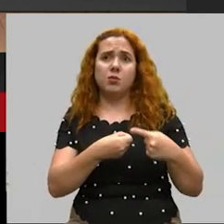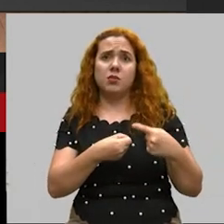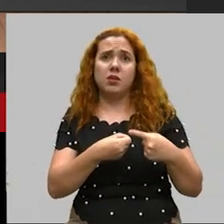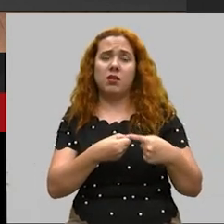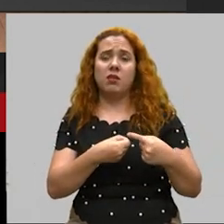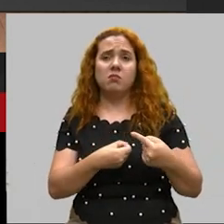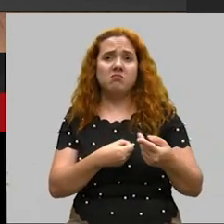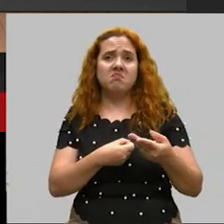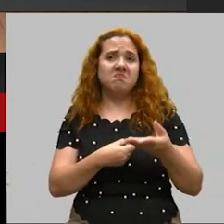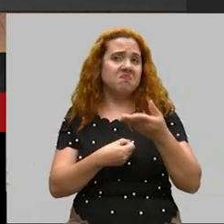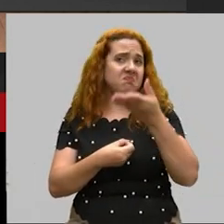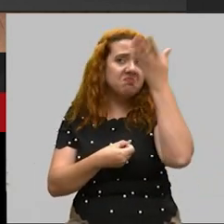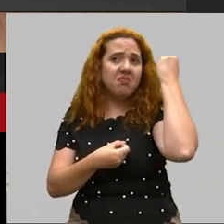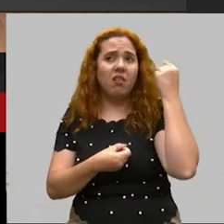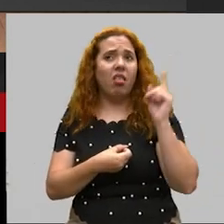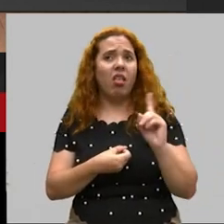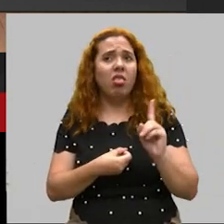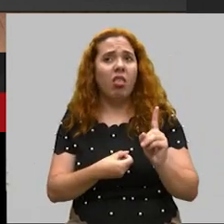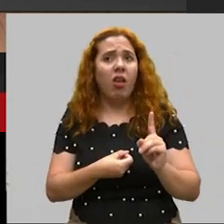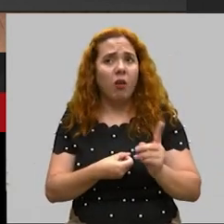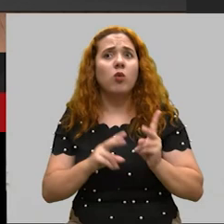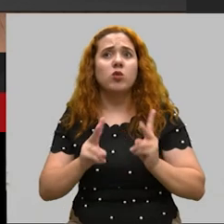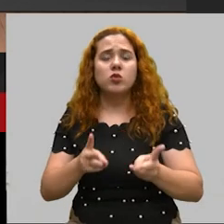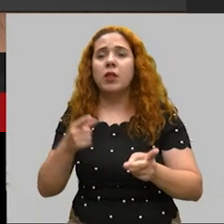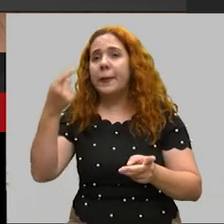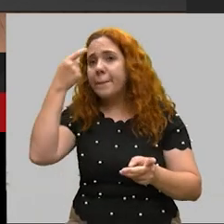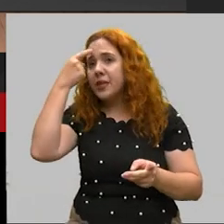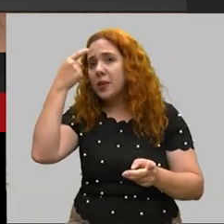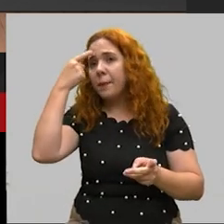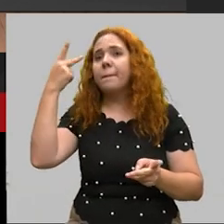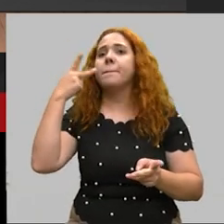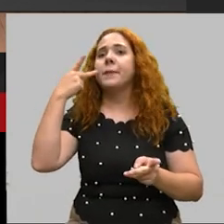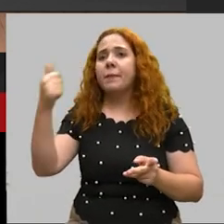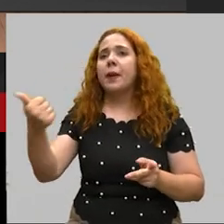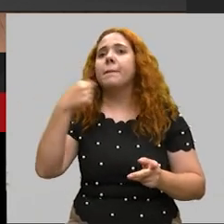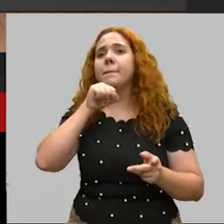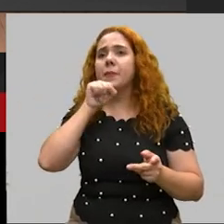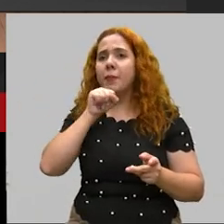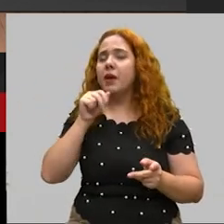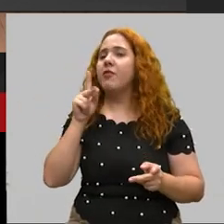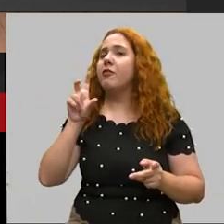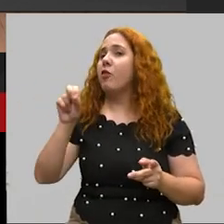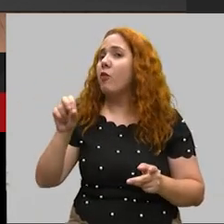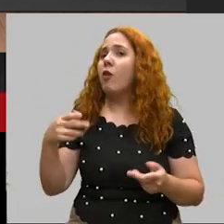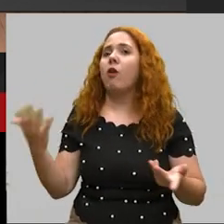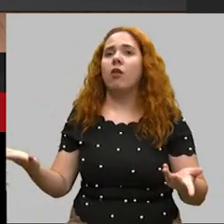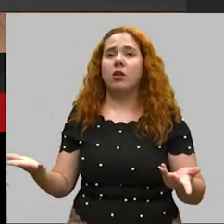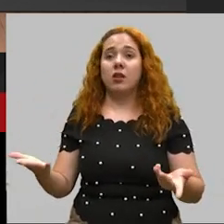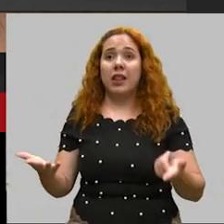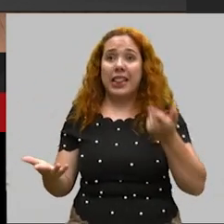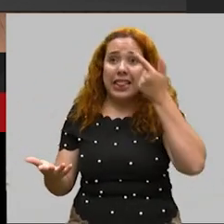esqueça daqueles que vieram antes dela ela não se esqueça das